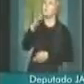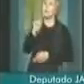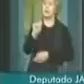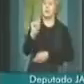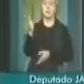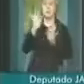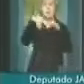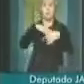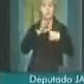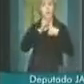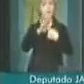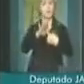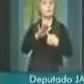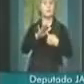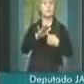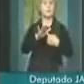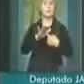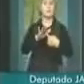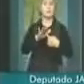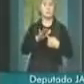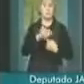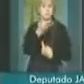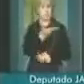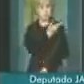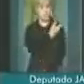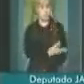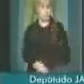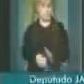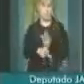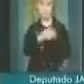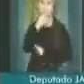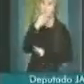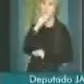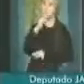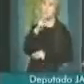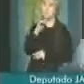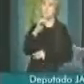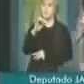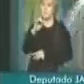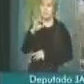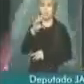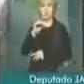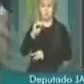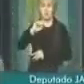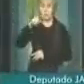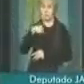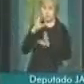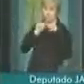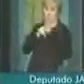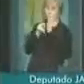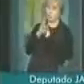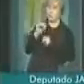filme no final dá a seguinte lição de moral. Esse comportamento do Ricardo ou da Bianca passa a ser um